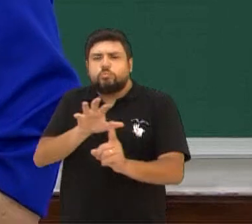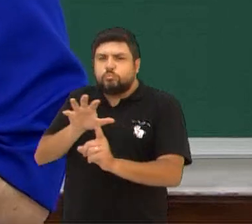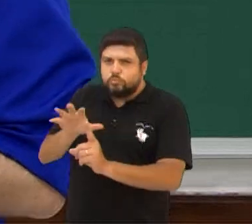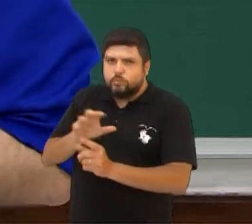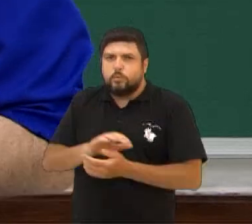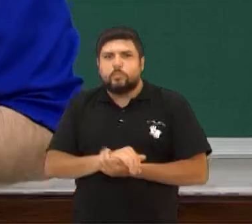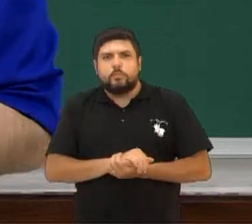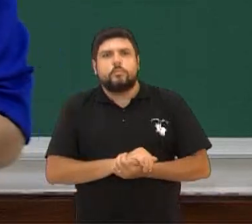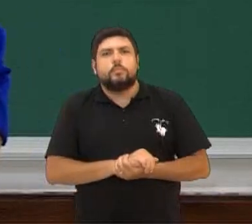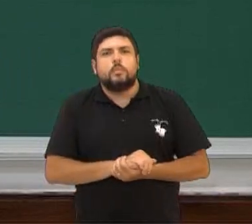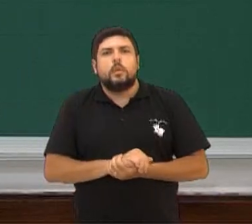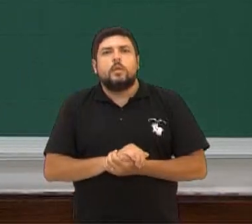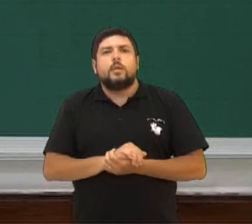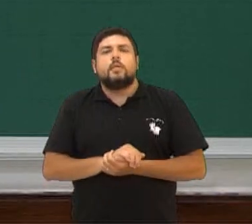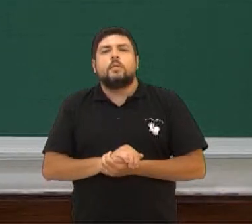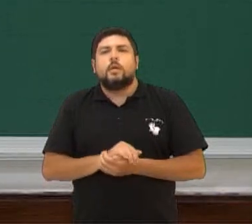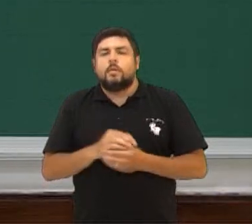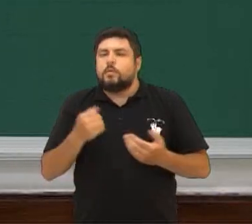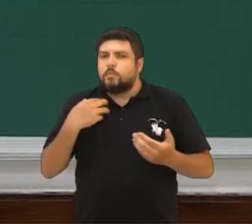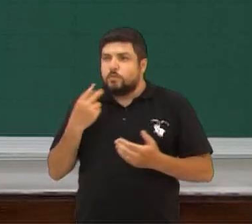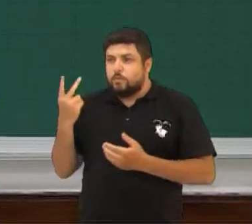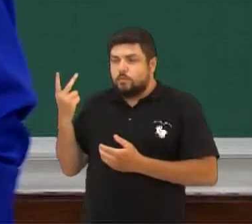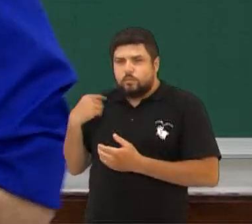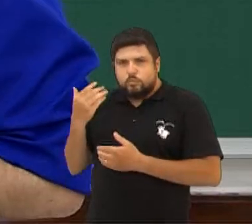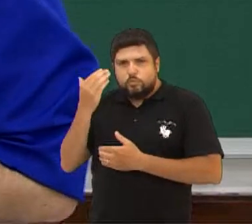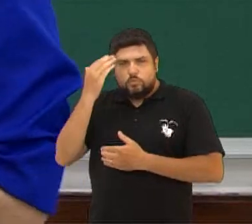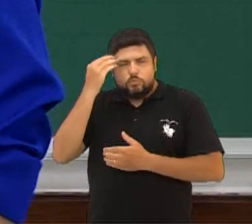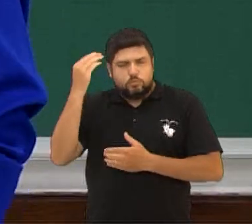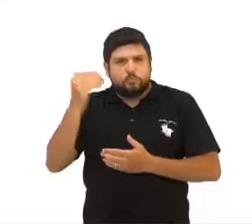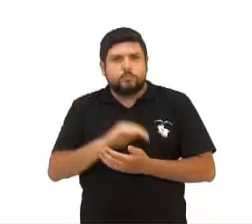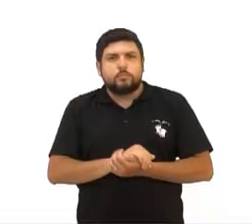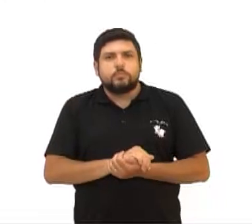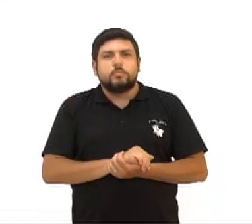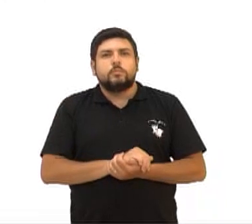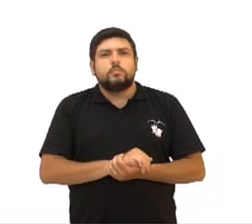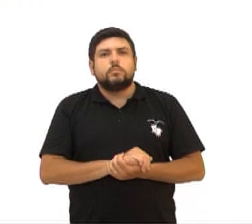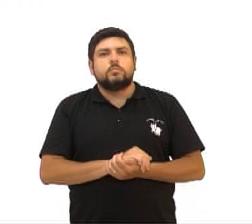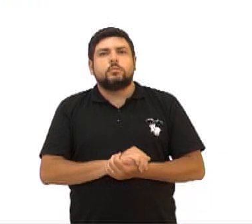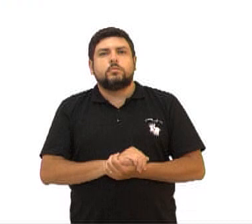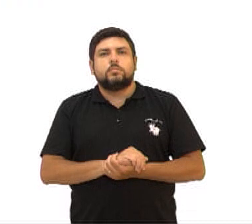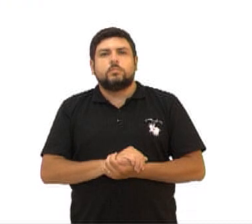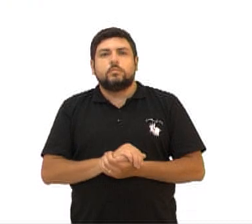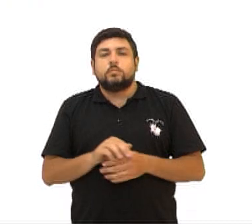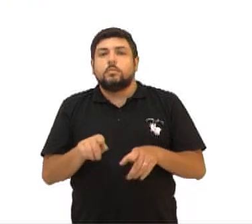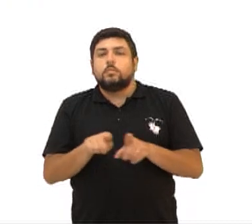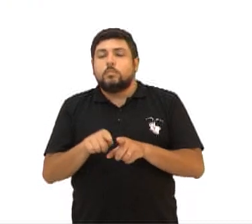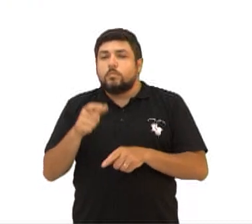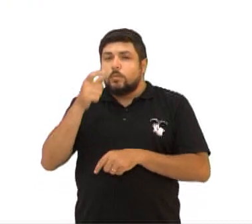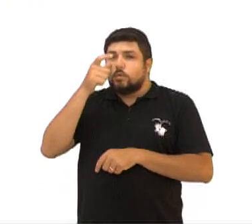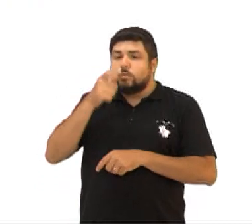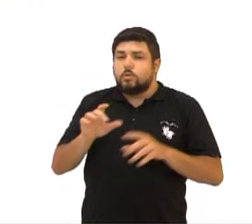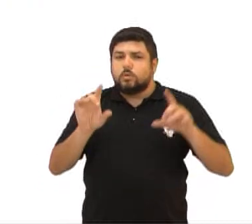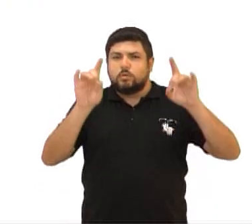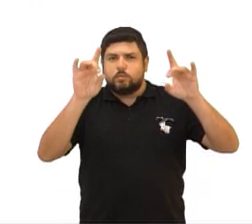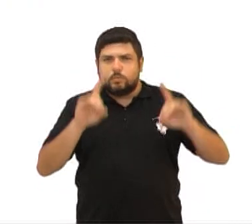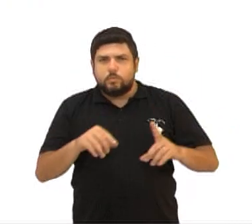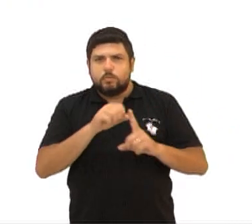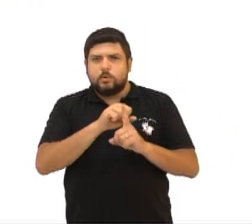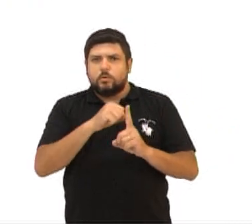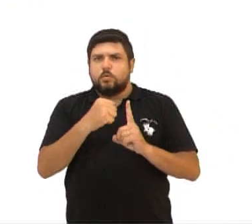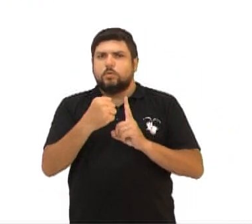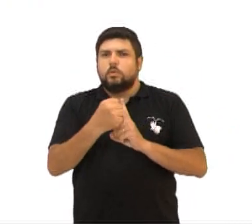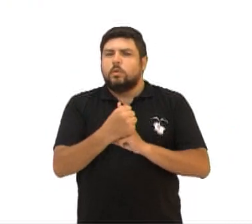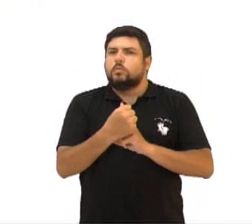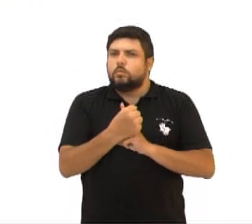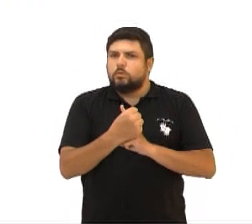das construções aí tem como base esses dois autores. Tá? Interesse especial pela sociedade de massa é um